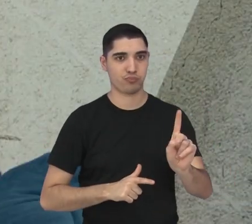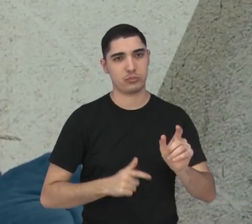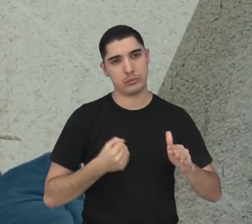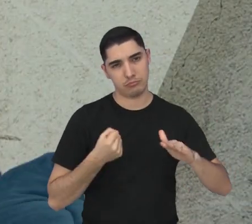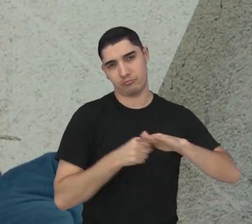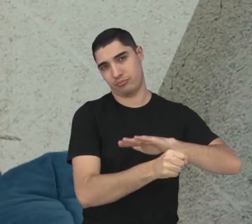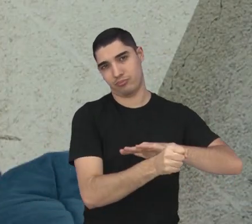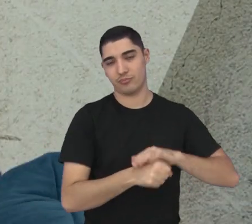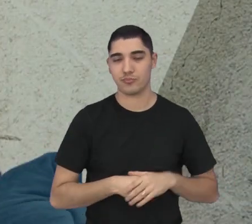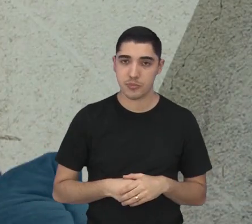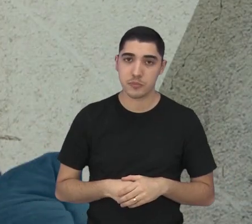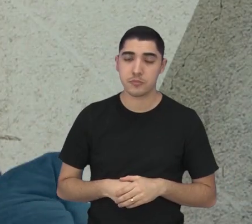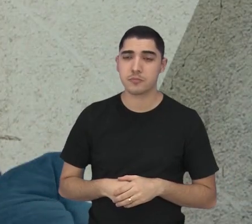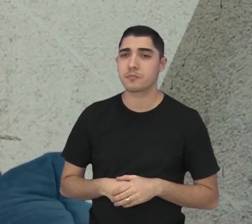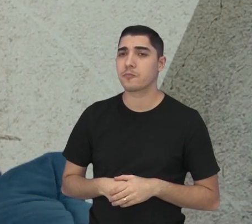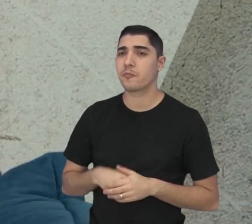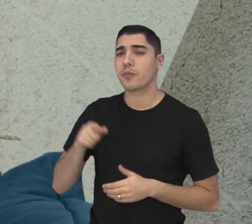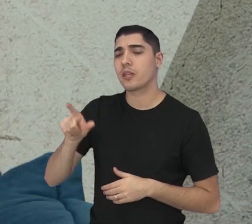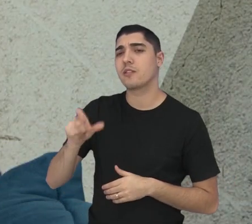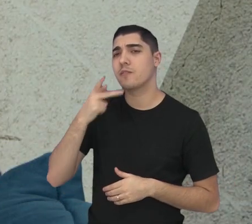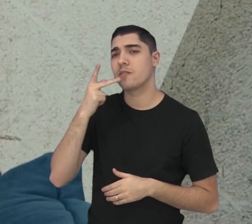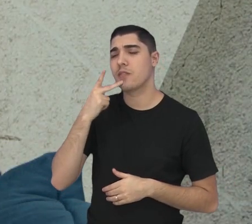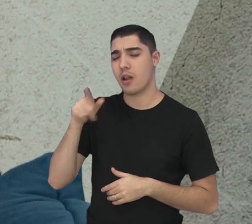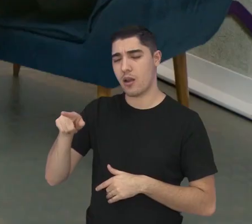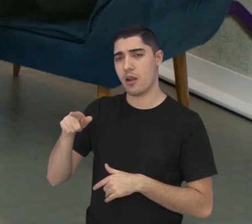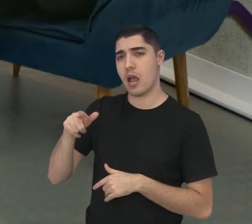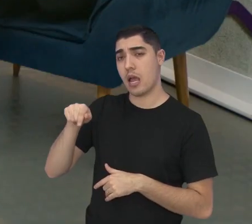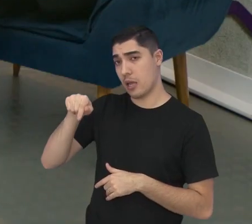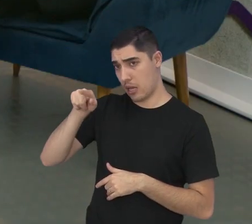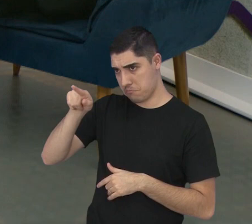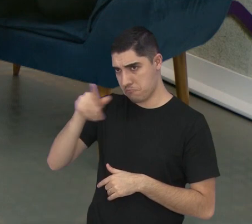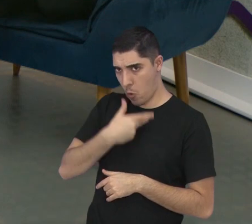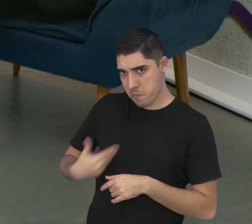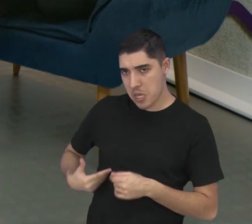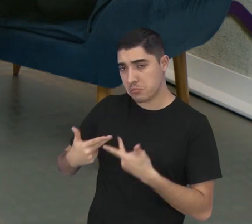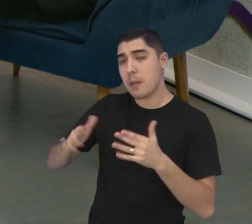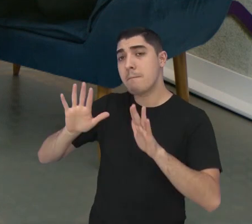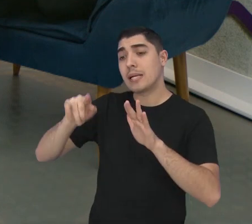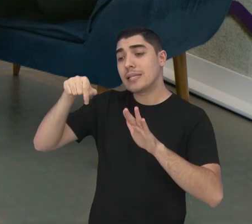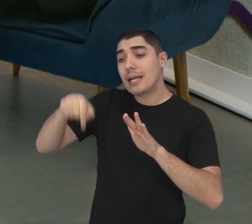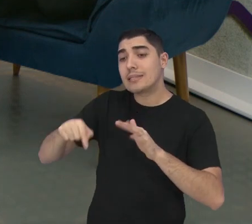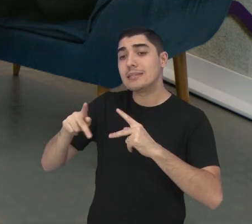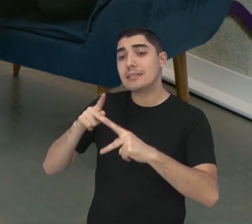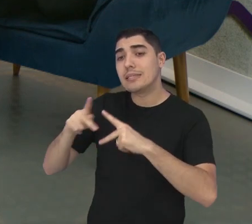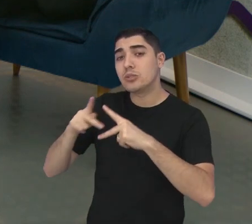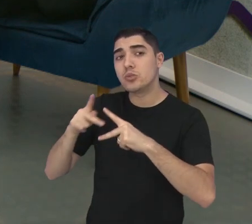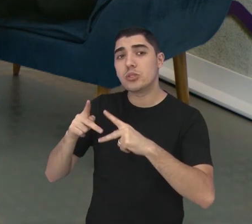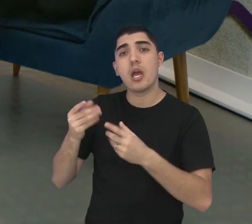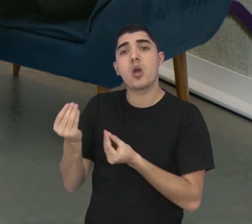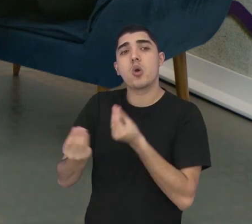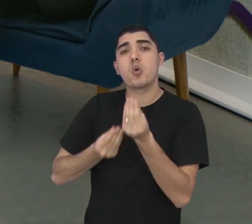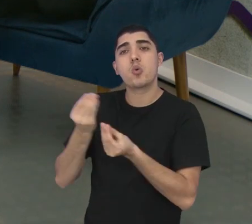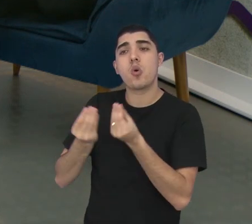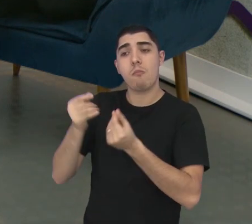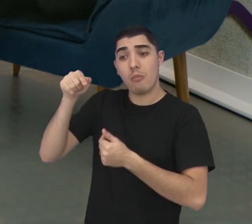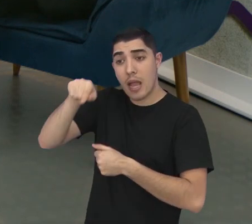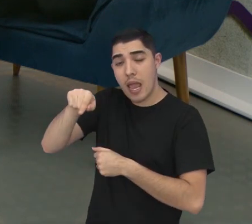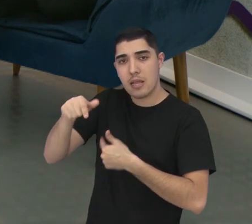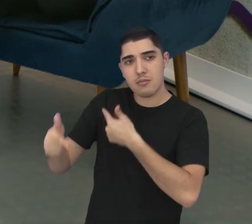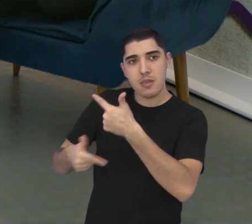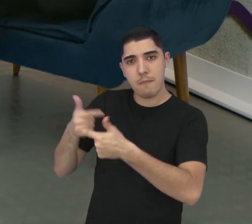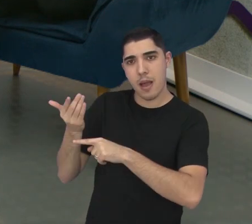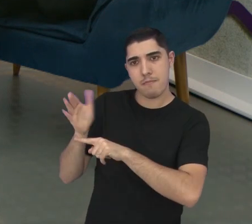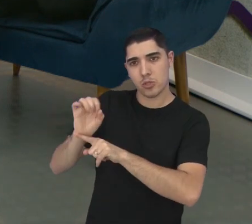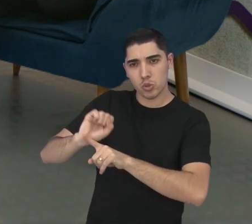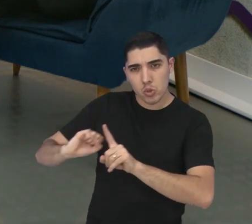o serviço social. E aqui, falando em poder público, e aqui em São José? como que está essa área de